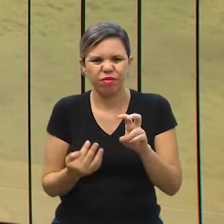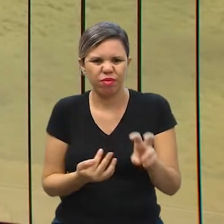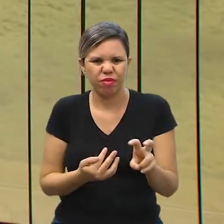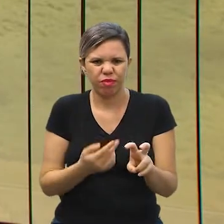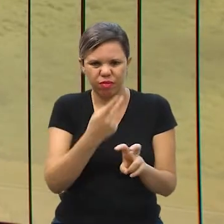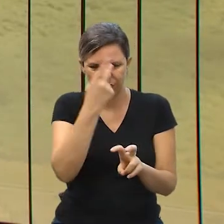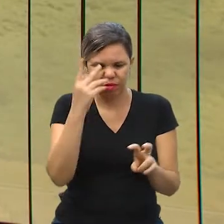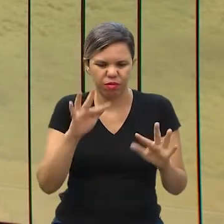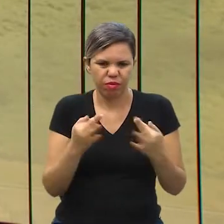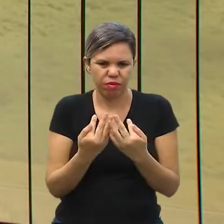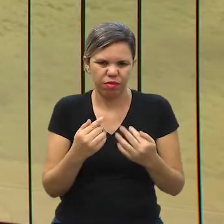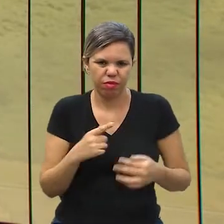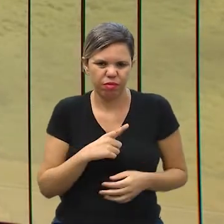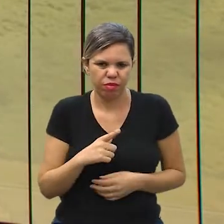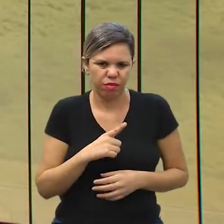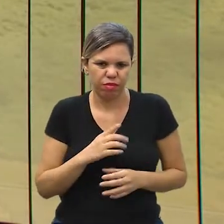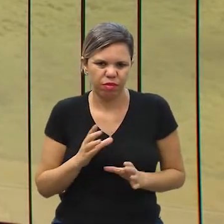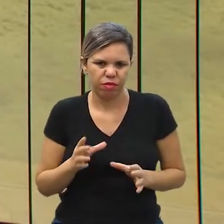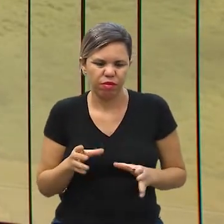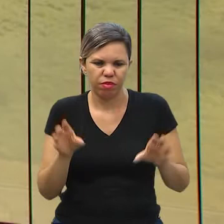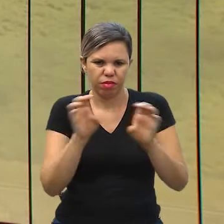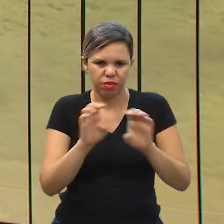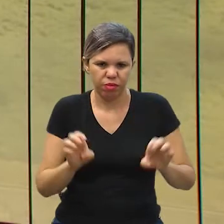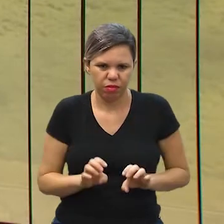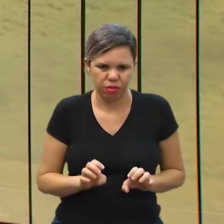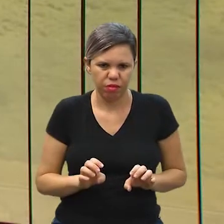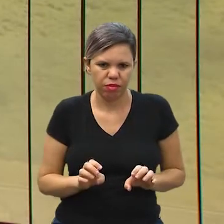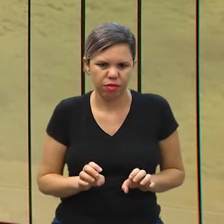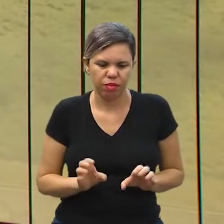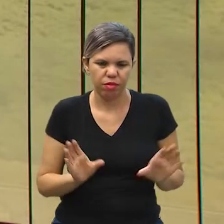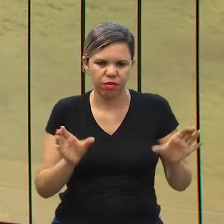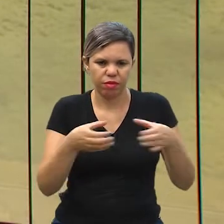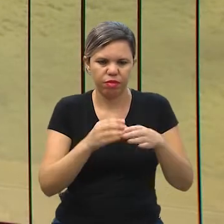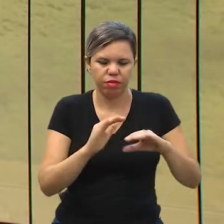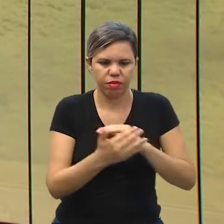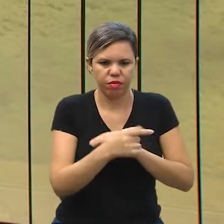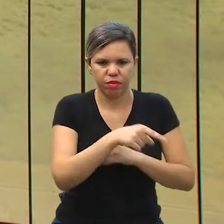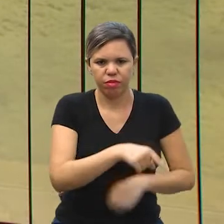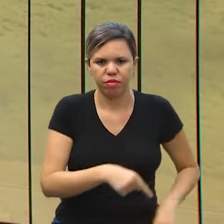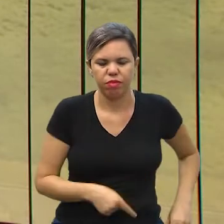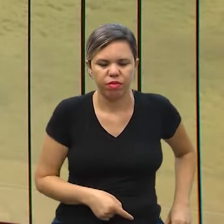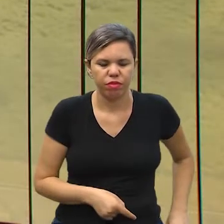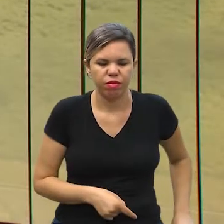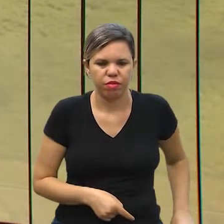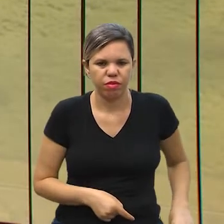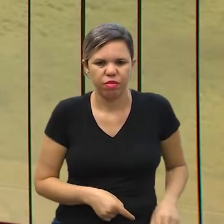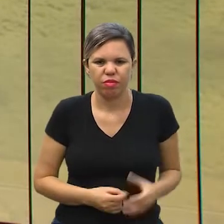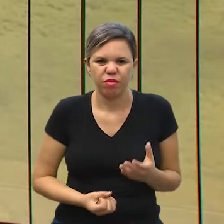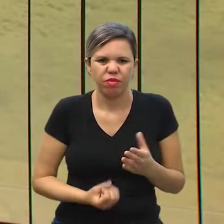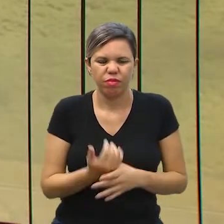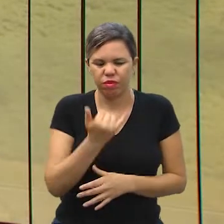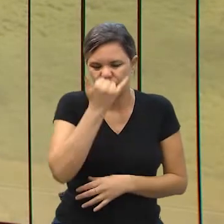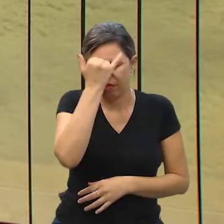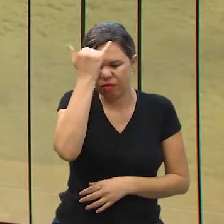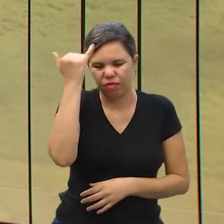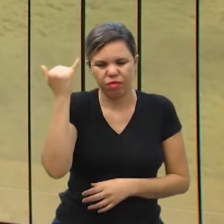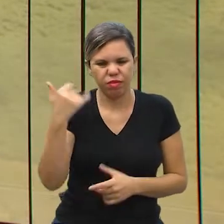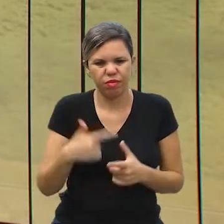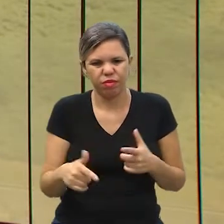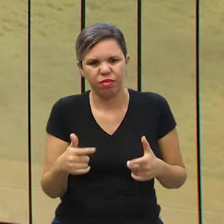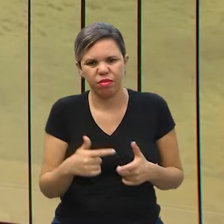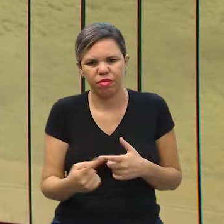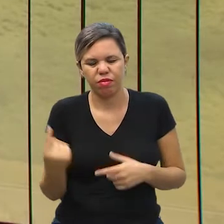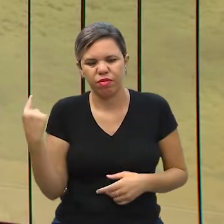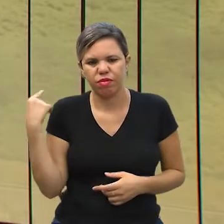família para uma família que estava toda estruturada nessa região foi um acontecimento muito